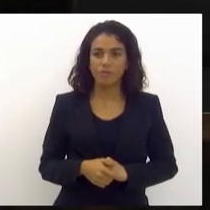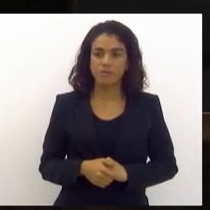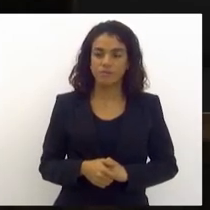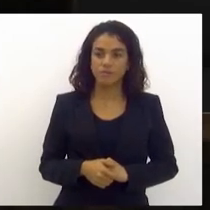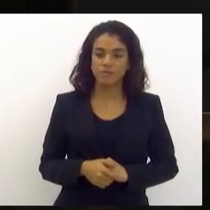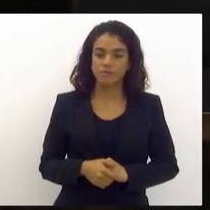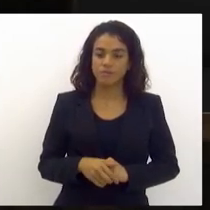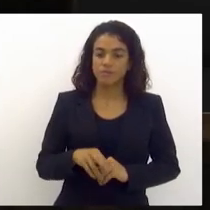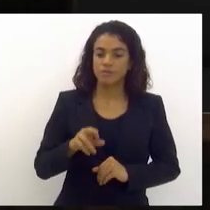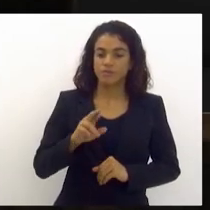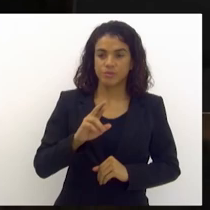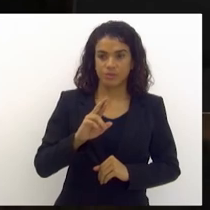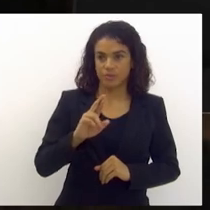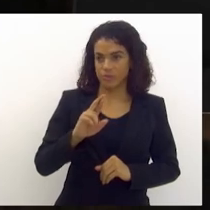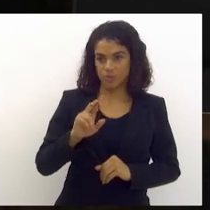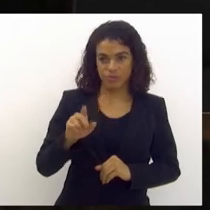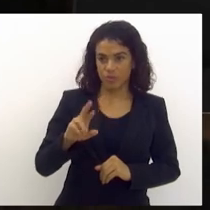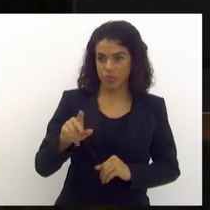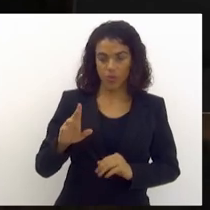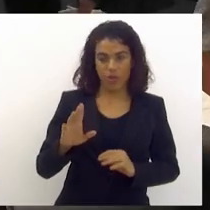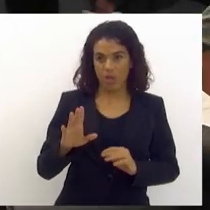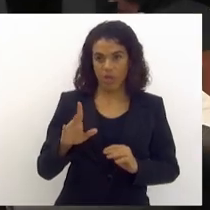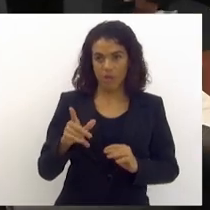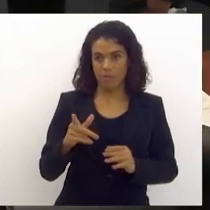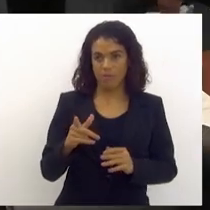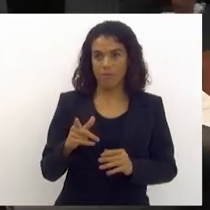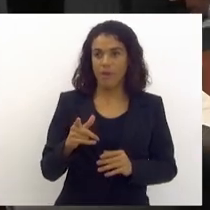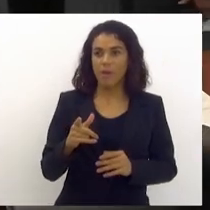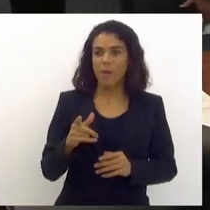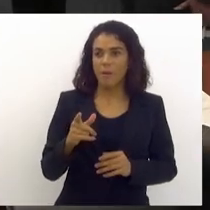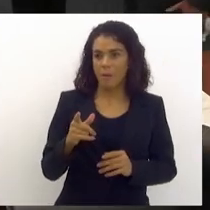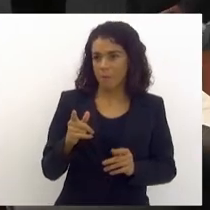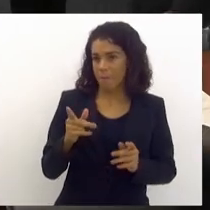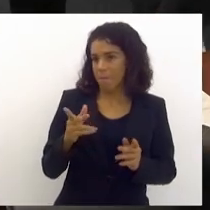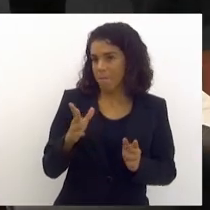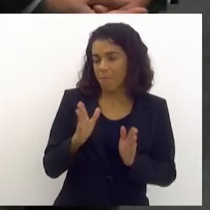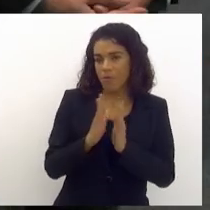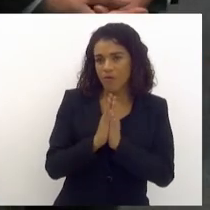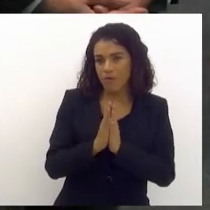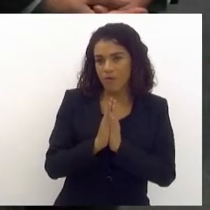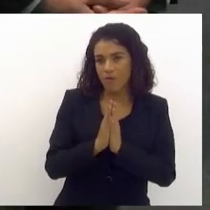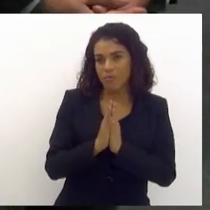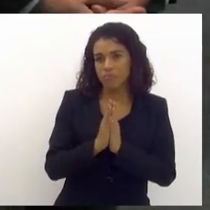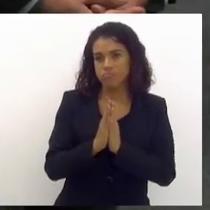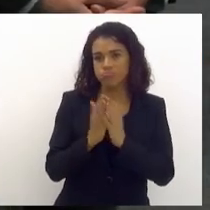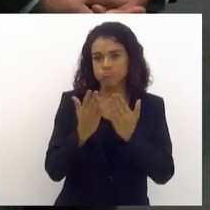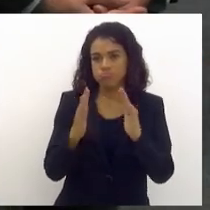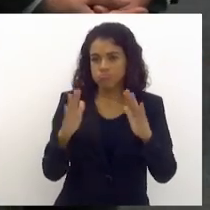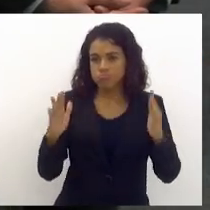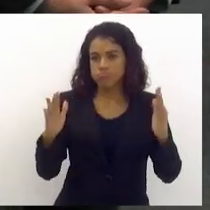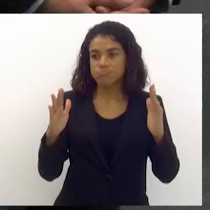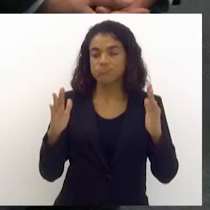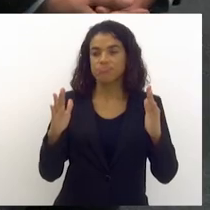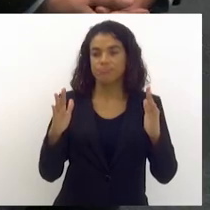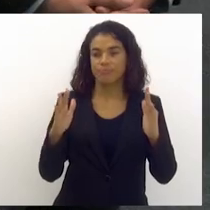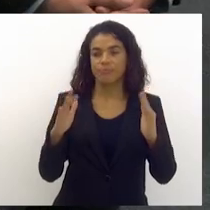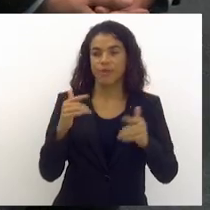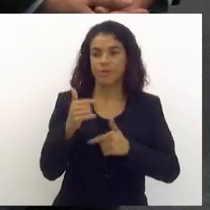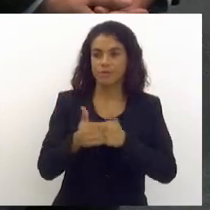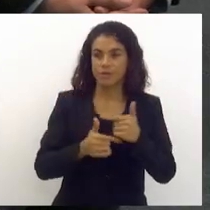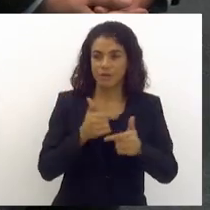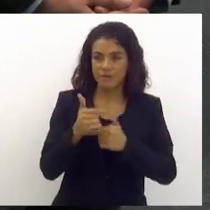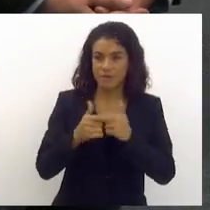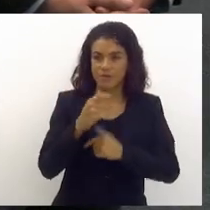Não é, para te tirar o tempo, que eu respeito tudo, mas não podia deixar de fazer um reconhecimento ao serviço